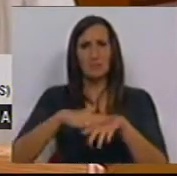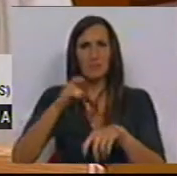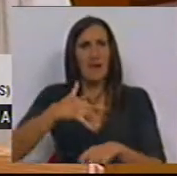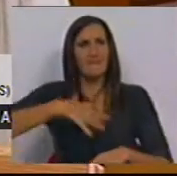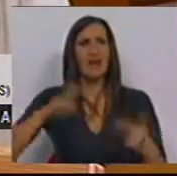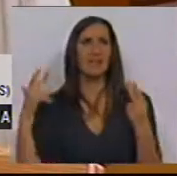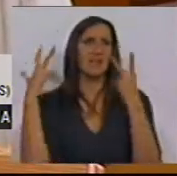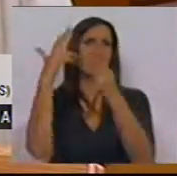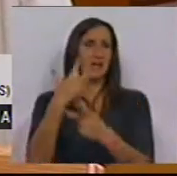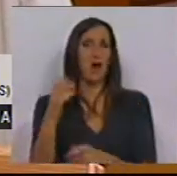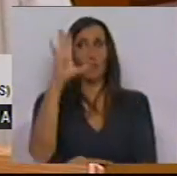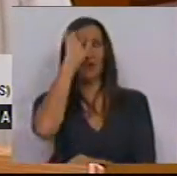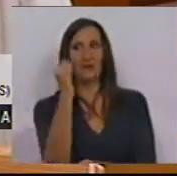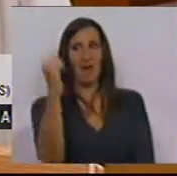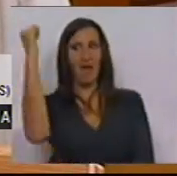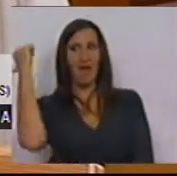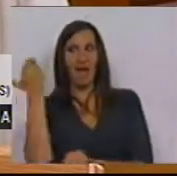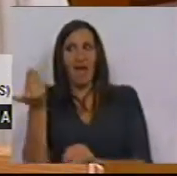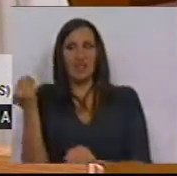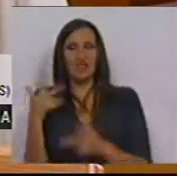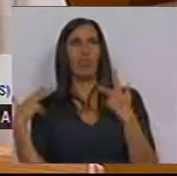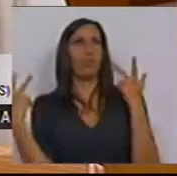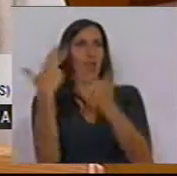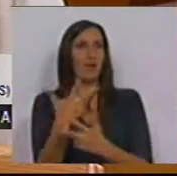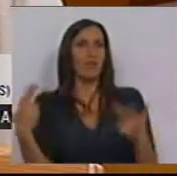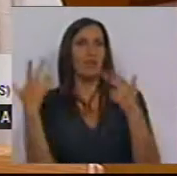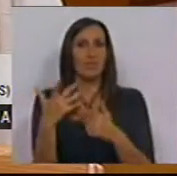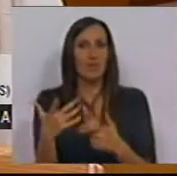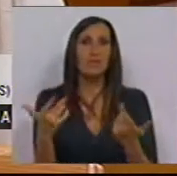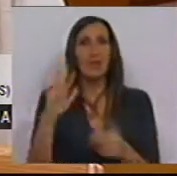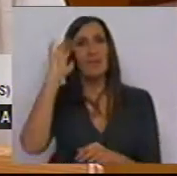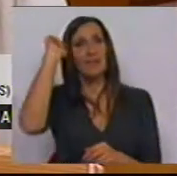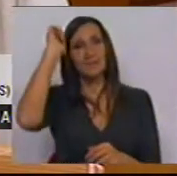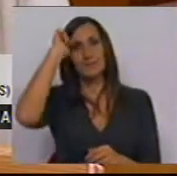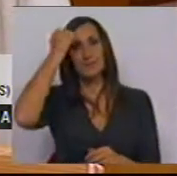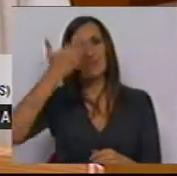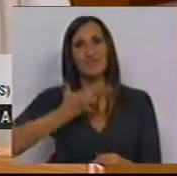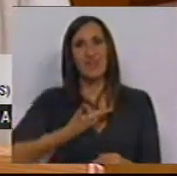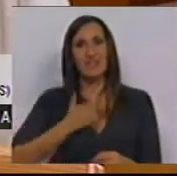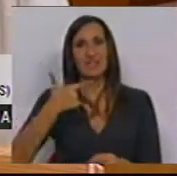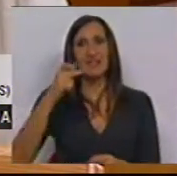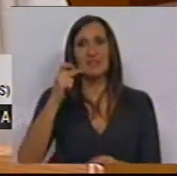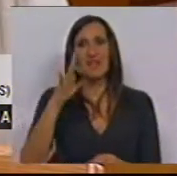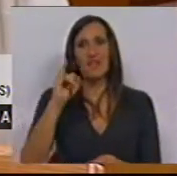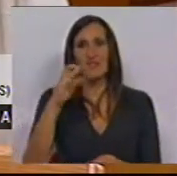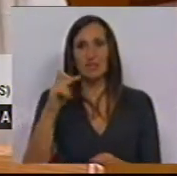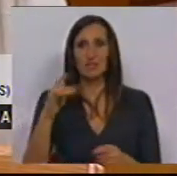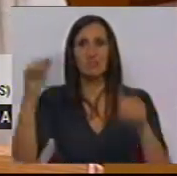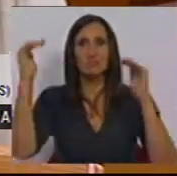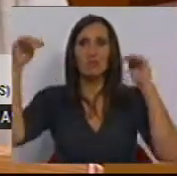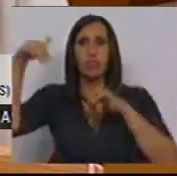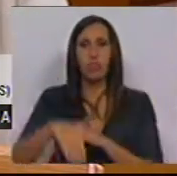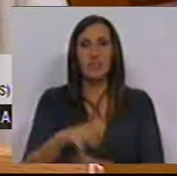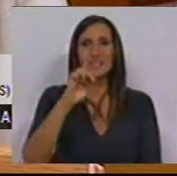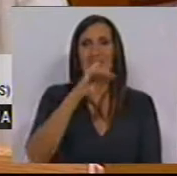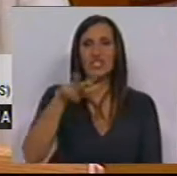tanto criticou o anterior governo, cresceu o déficit tarifário. Já vai em 600 milhões de euros.